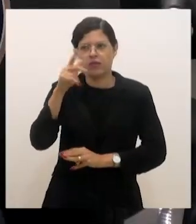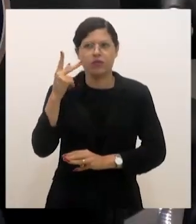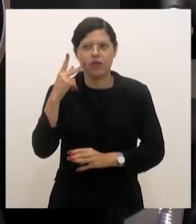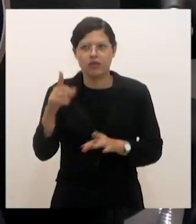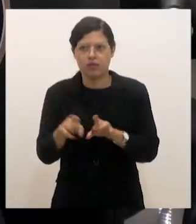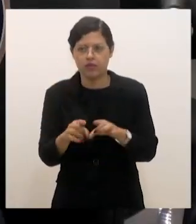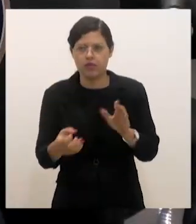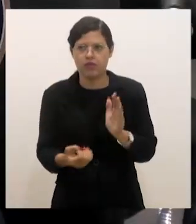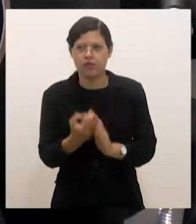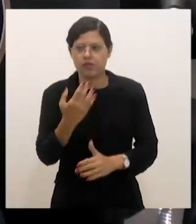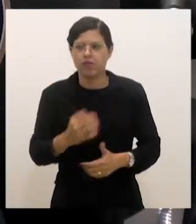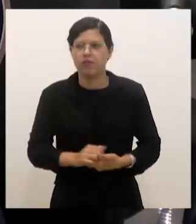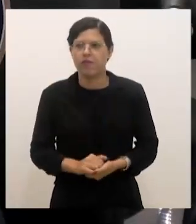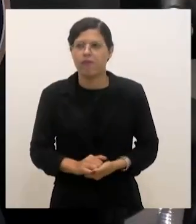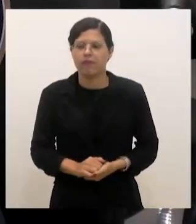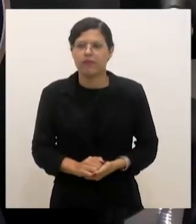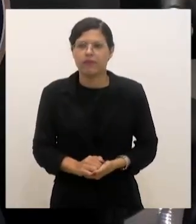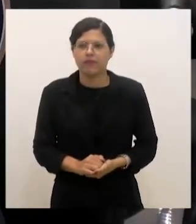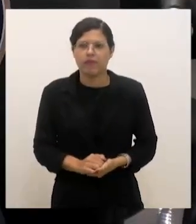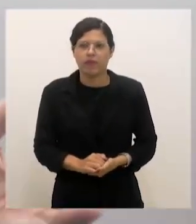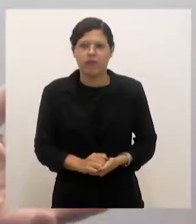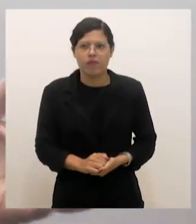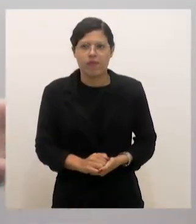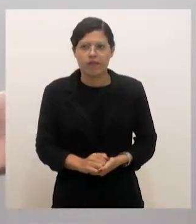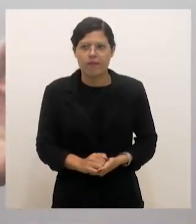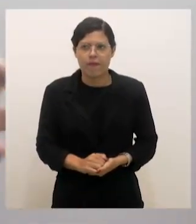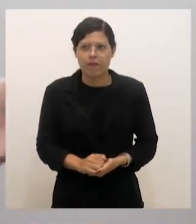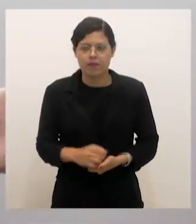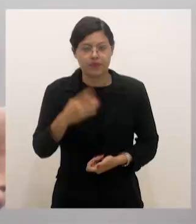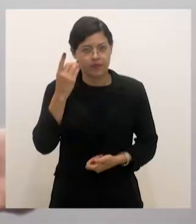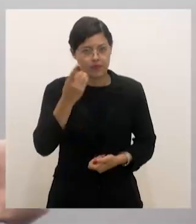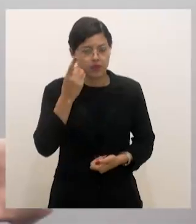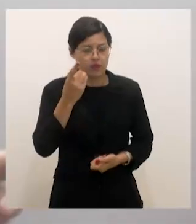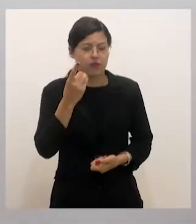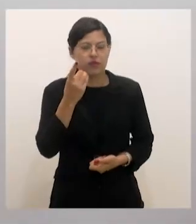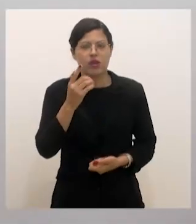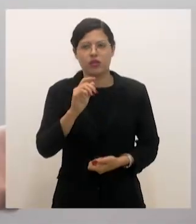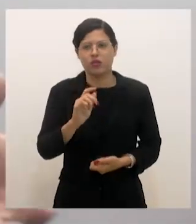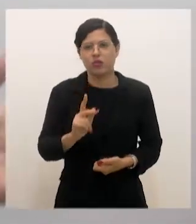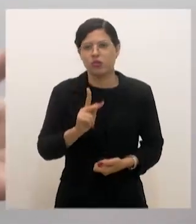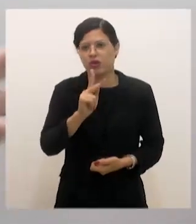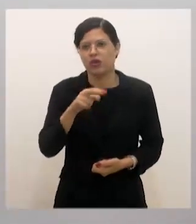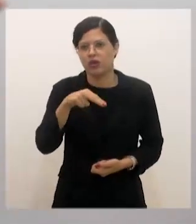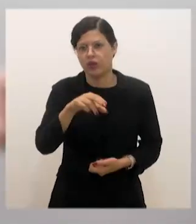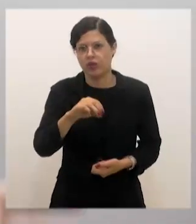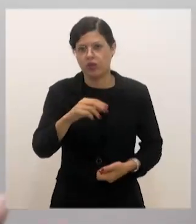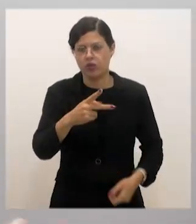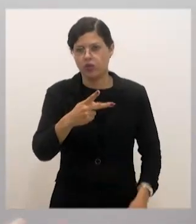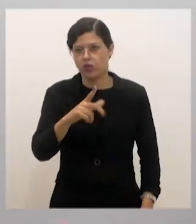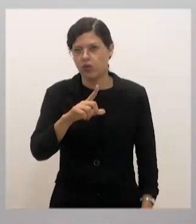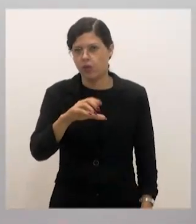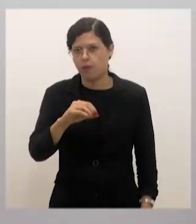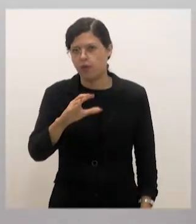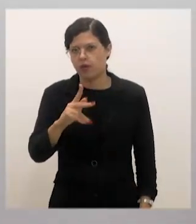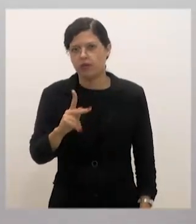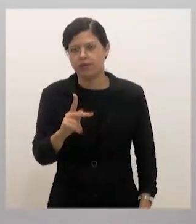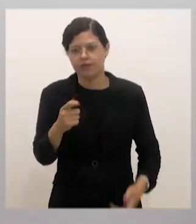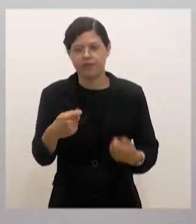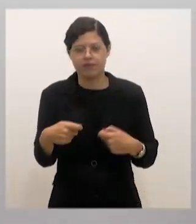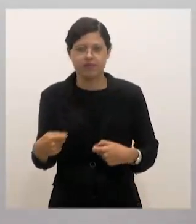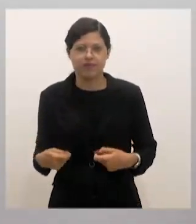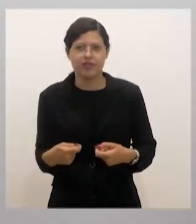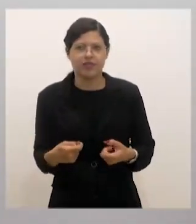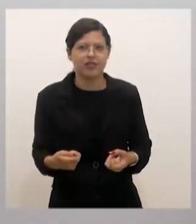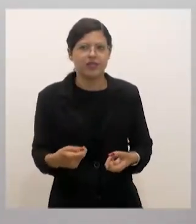autor, deputado Pinoploc. O deputado Pinoploc tem que nos fornecer essa descrição para a gente... Tá?